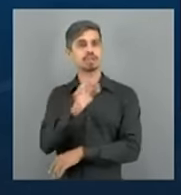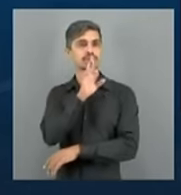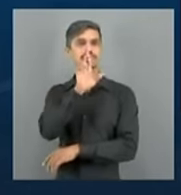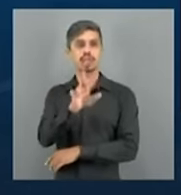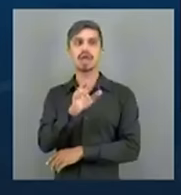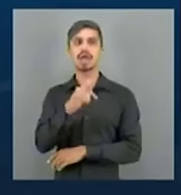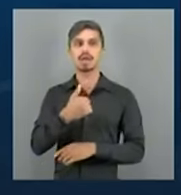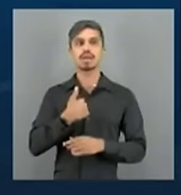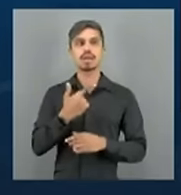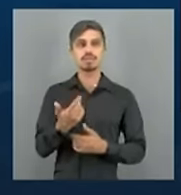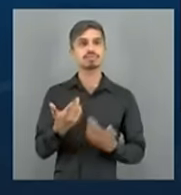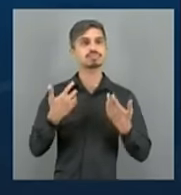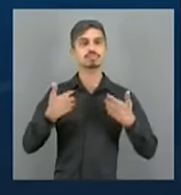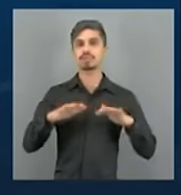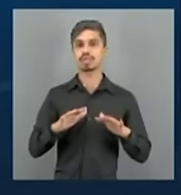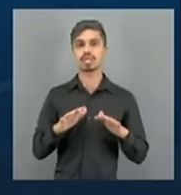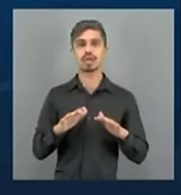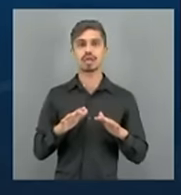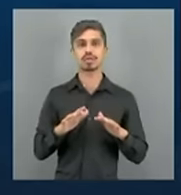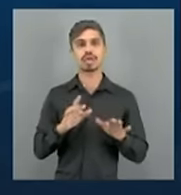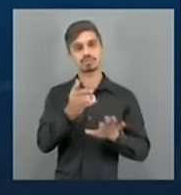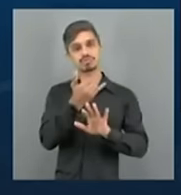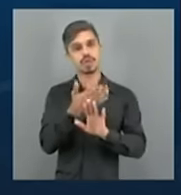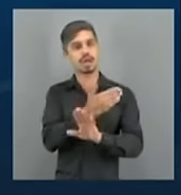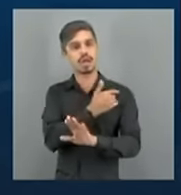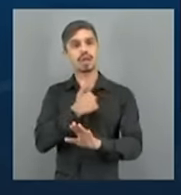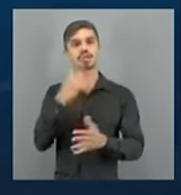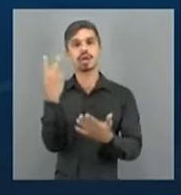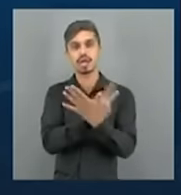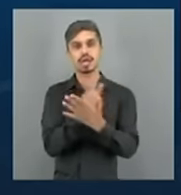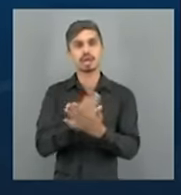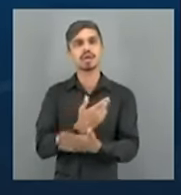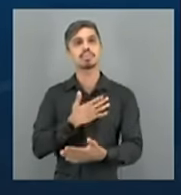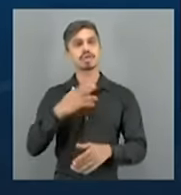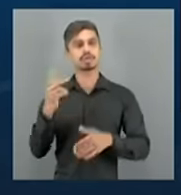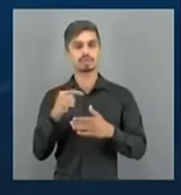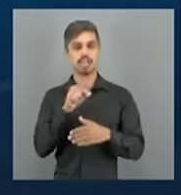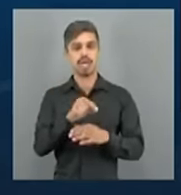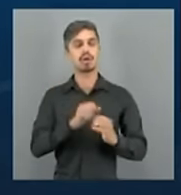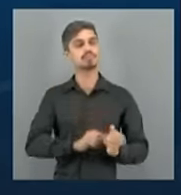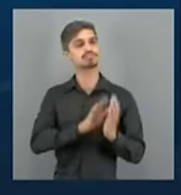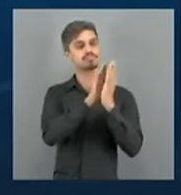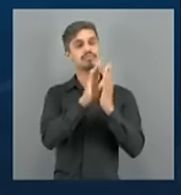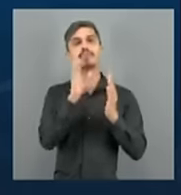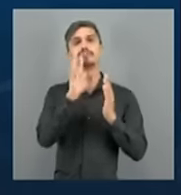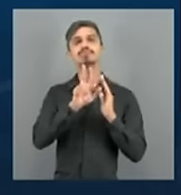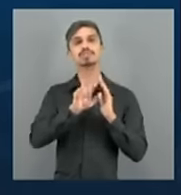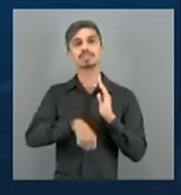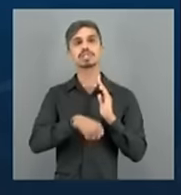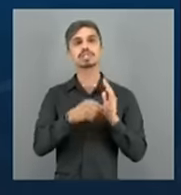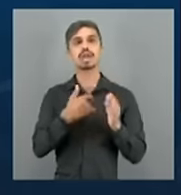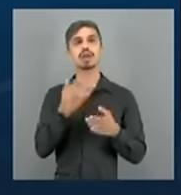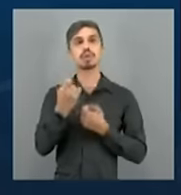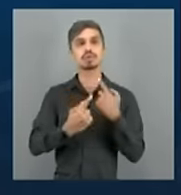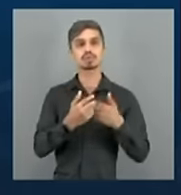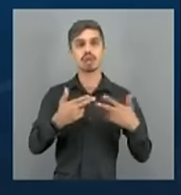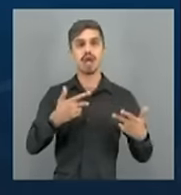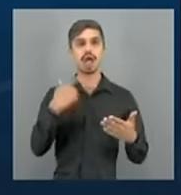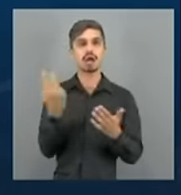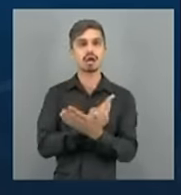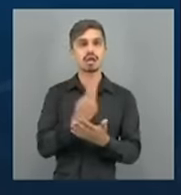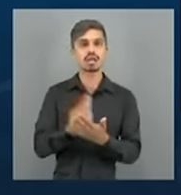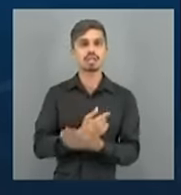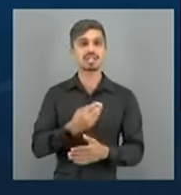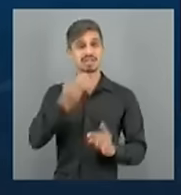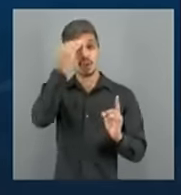já falei, não tô aqui. É, errei, vou pagar pelos meus erros. Cometi alguns fatos, sim. E outra, vocês estão